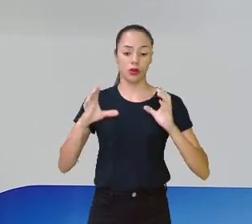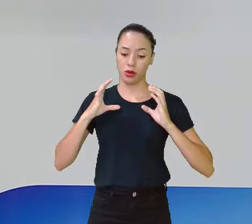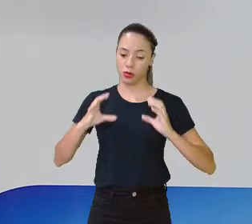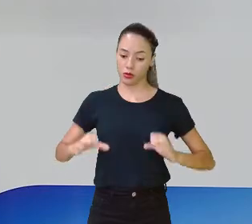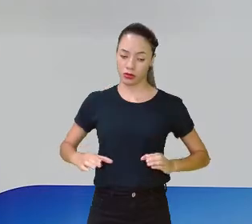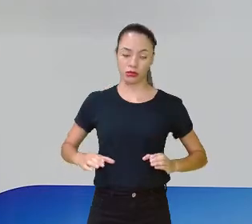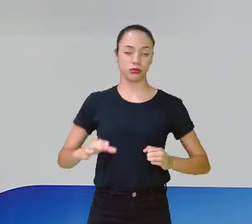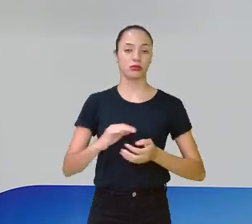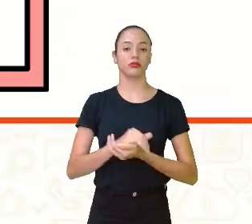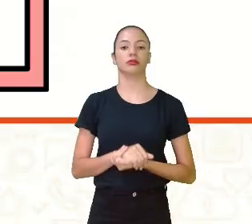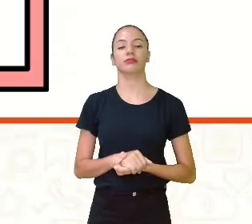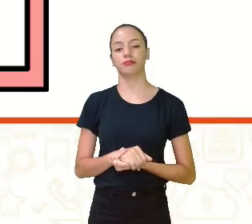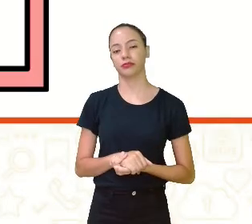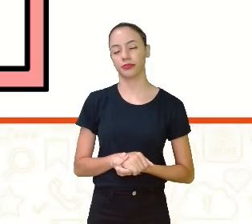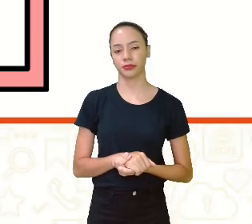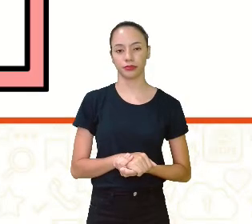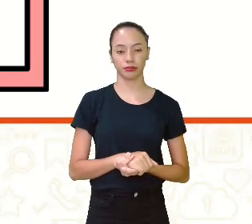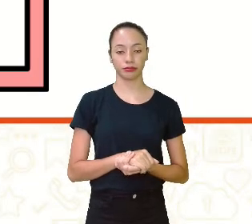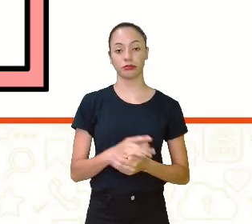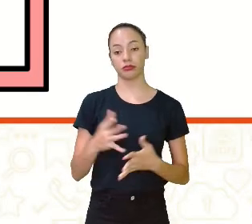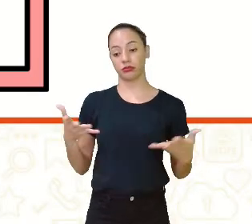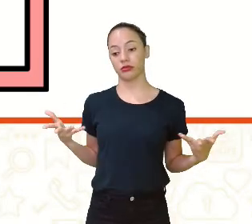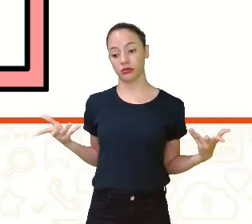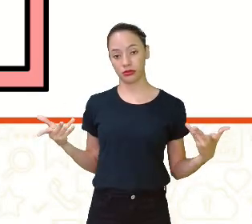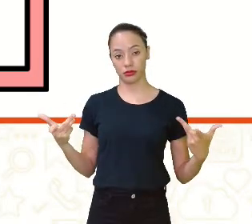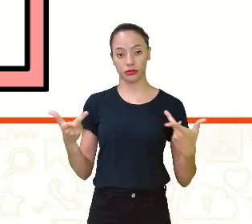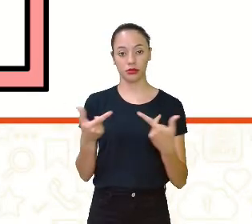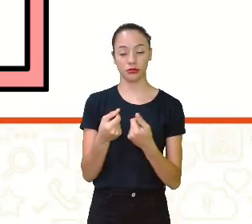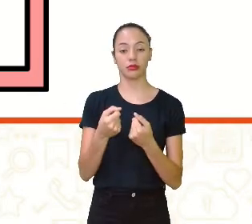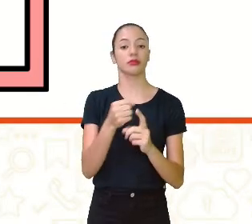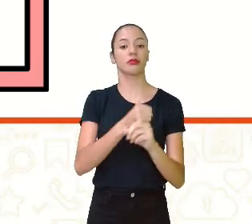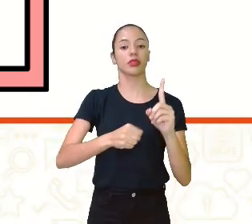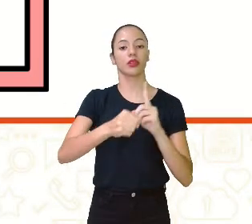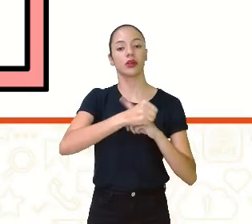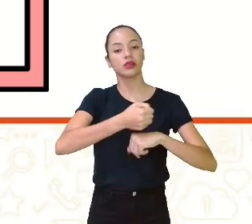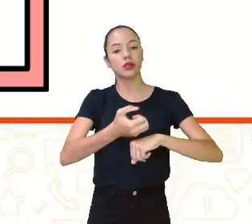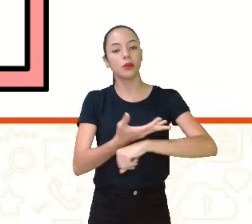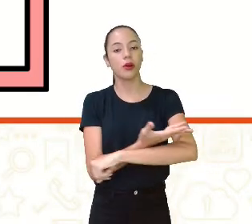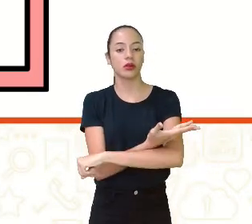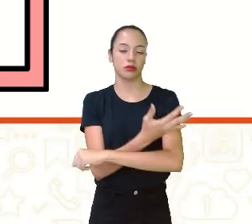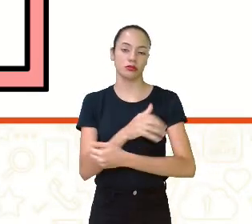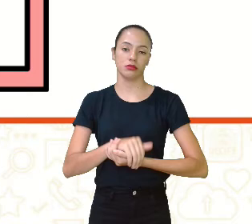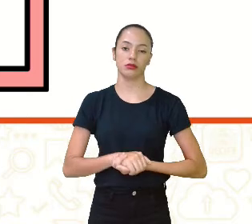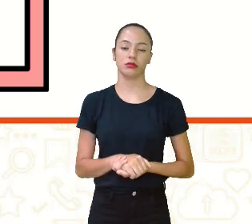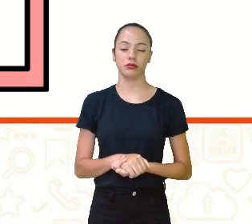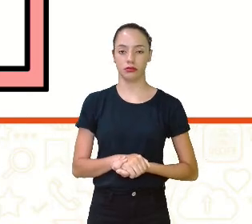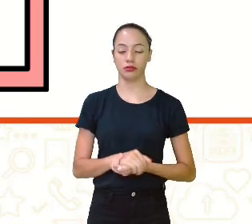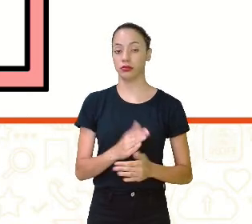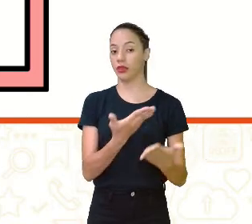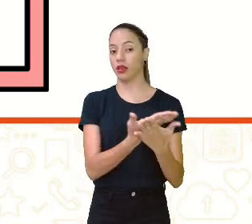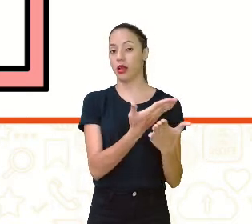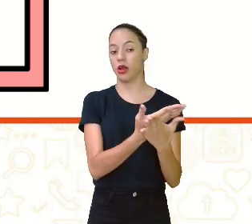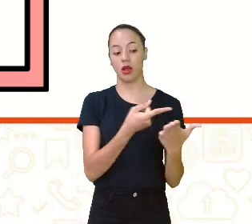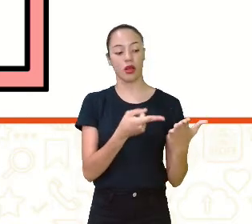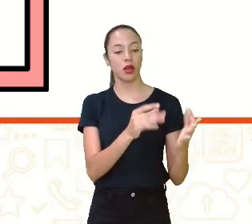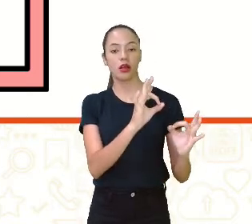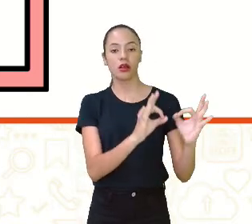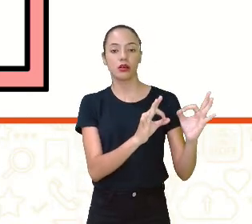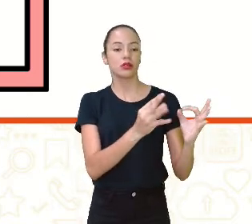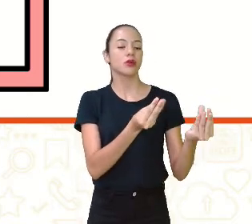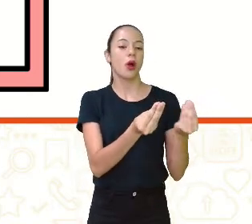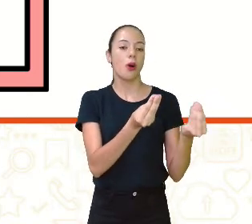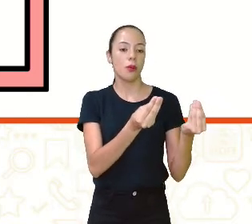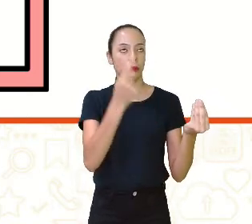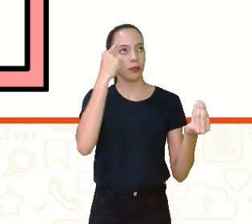comportamento. E as habilidades socioemocionais. As aulas são feitas de